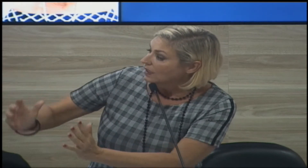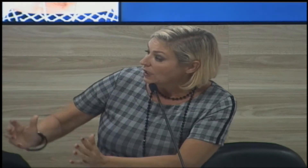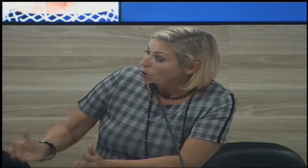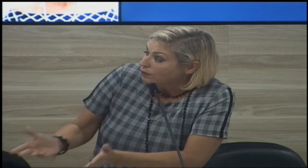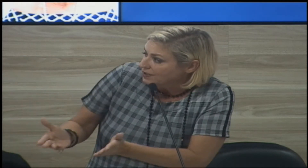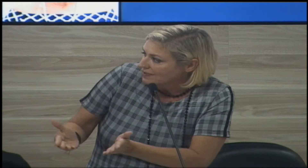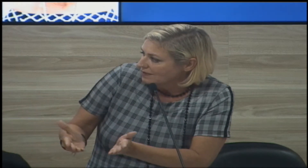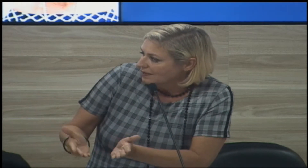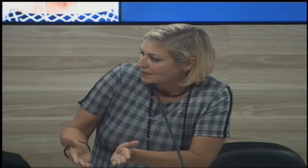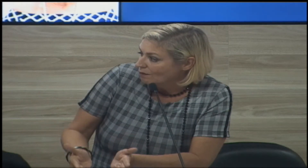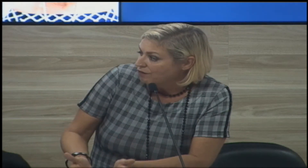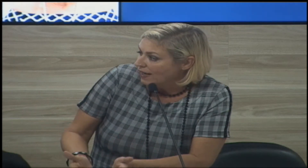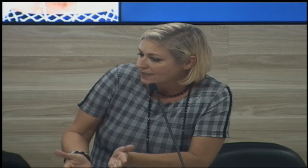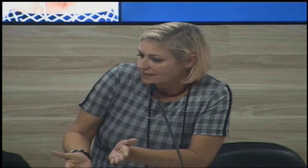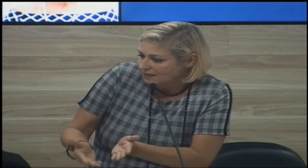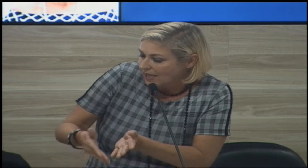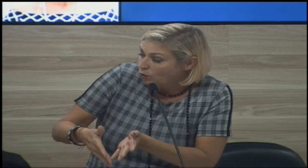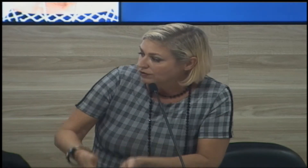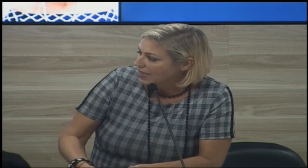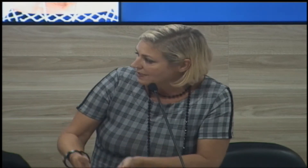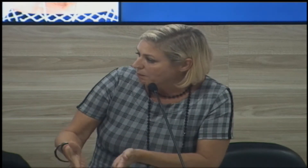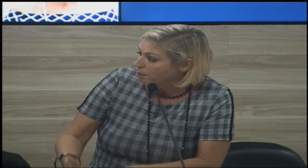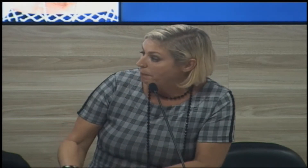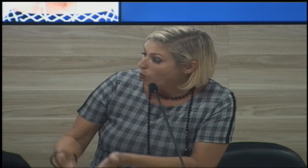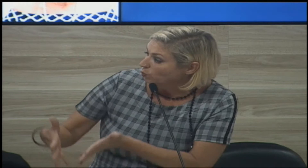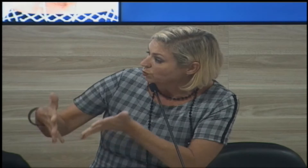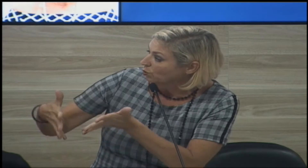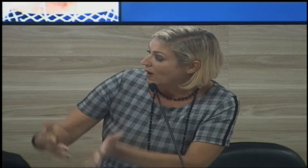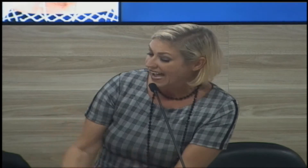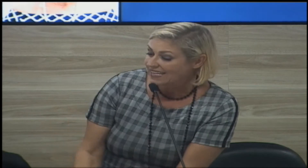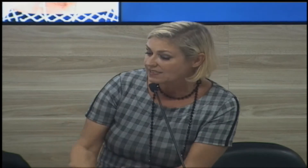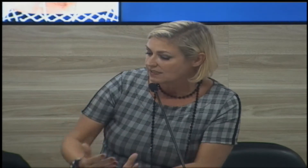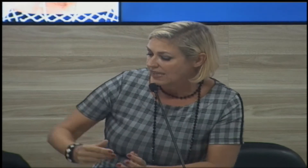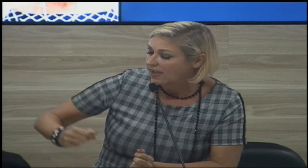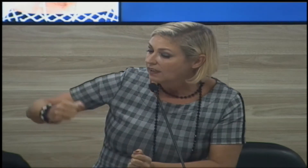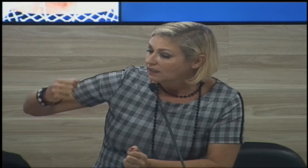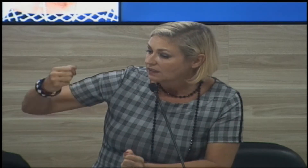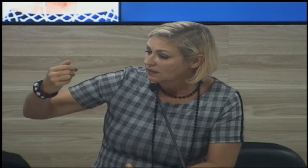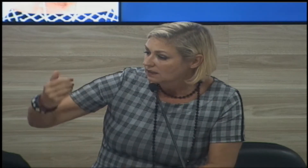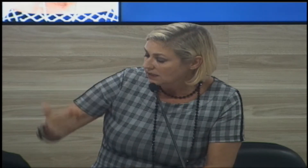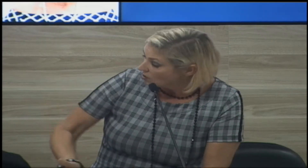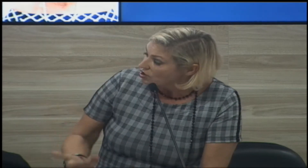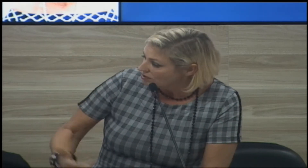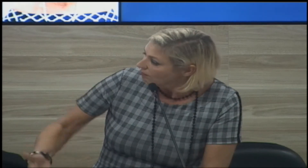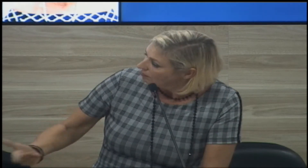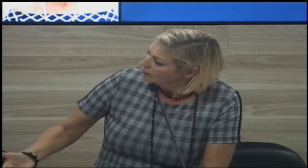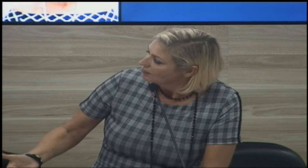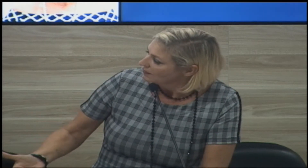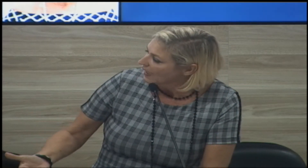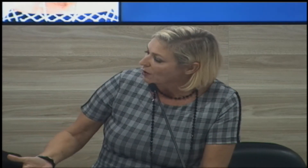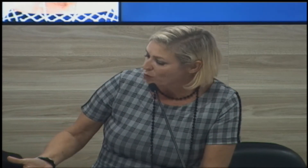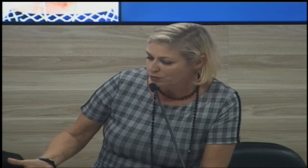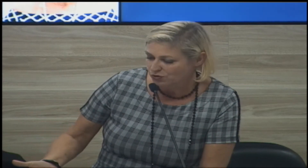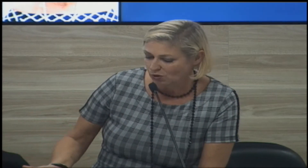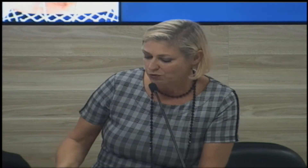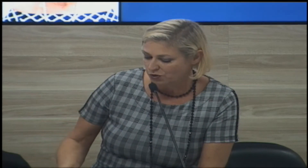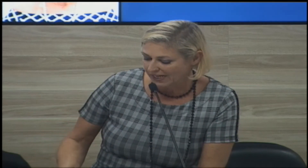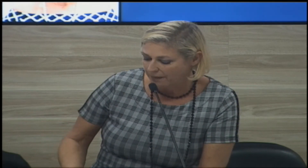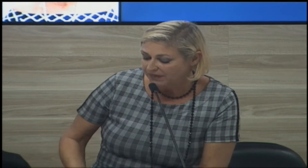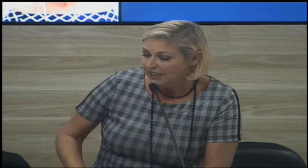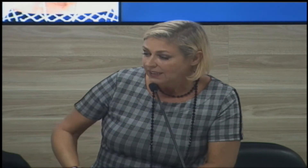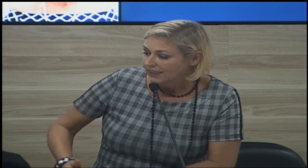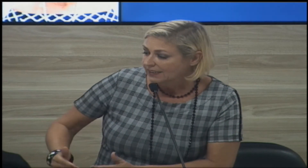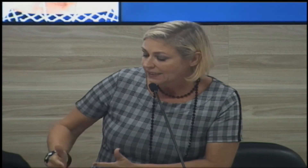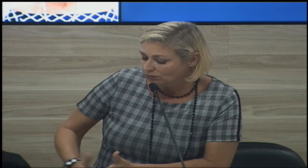prever, e outras que são falhas que acontecem pontuais, que a gente tem como